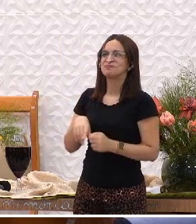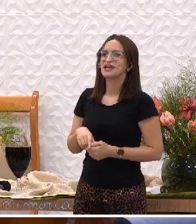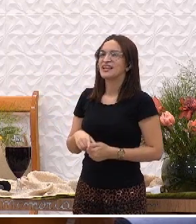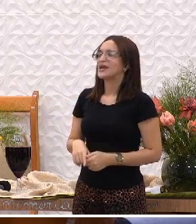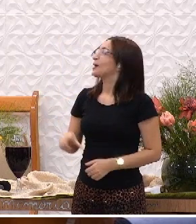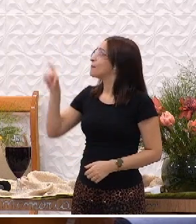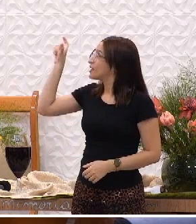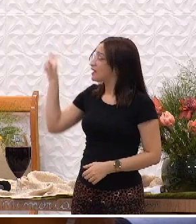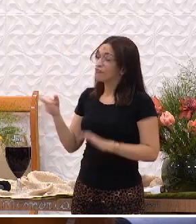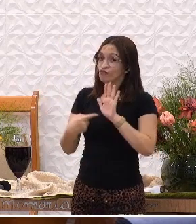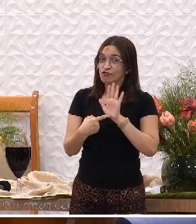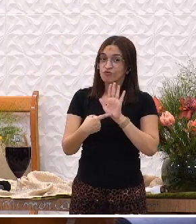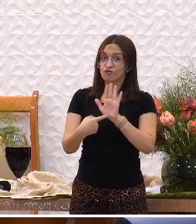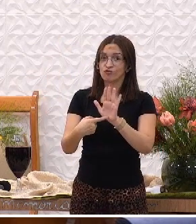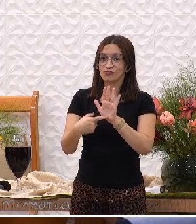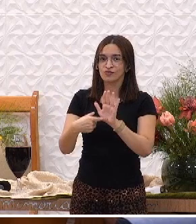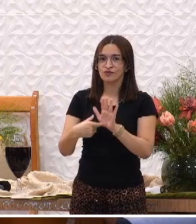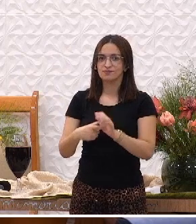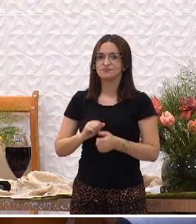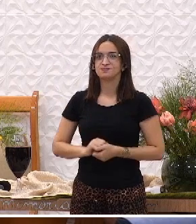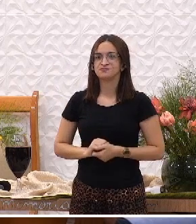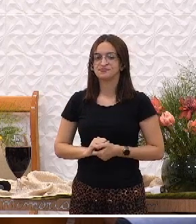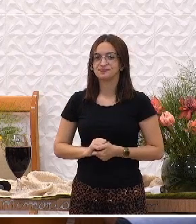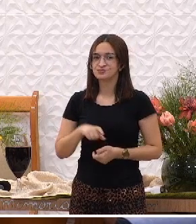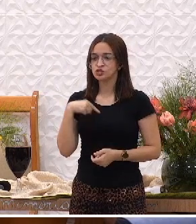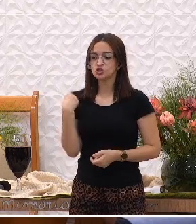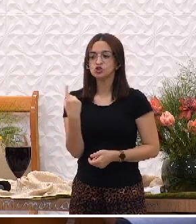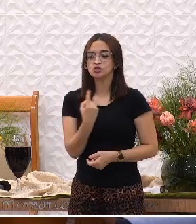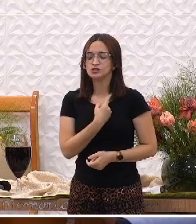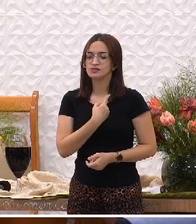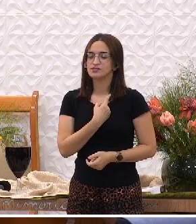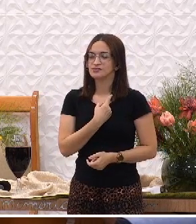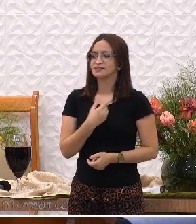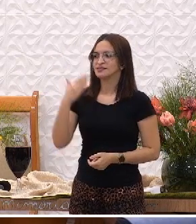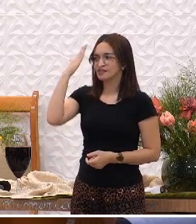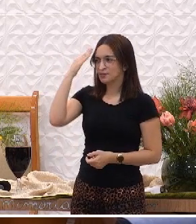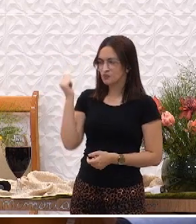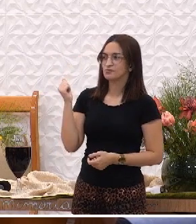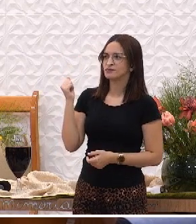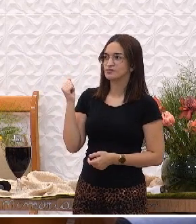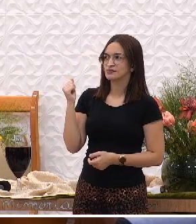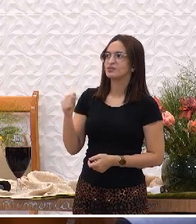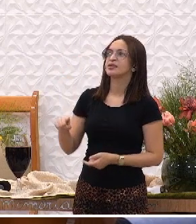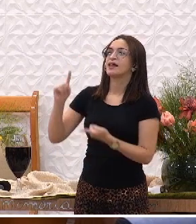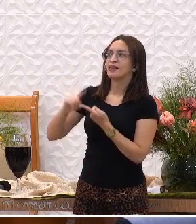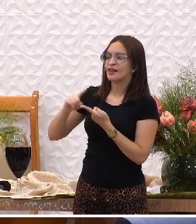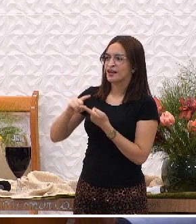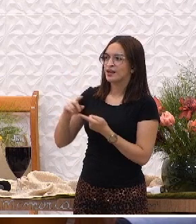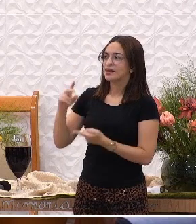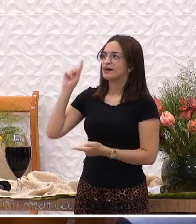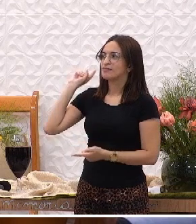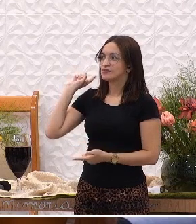Simon, mas nós sabemos, e ele também sabia, que toda a glória é dada a Deus, né?